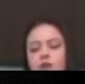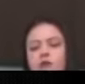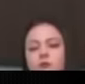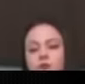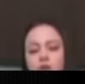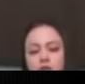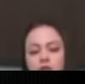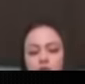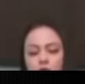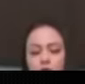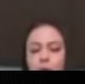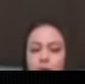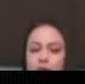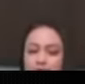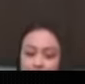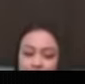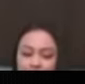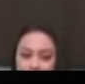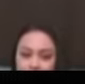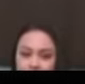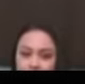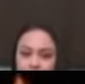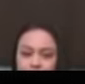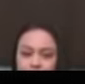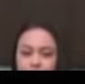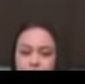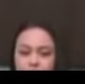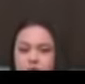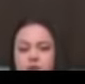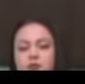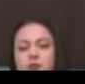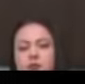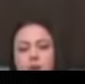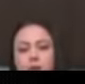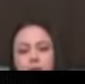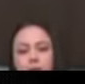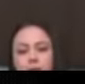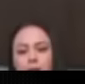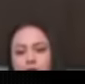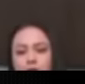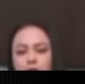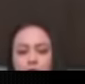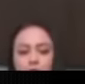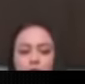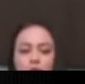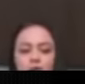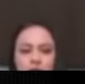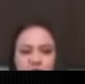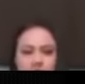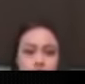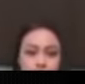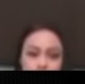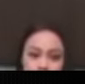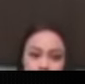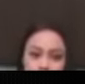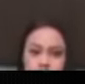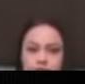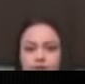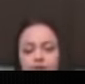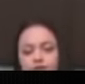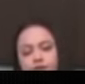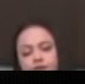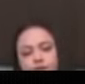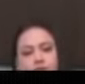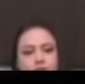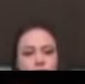julgado. Aí a parte pode, lá no cumprimento de sentença, impugnar. Olha, muito embora a parte tenha